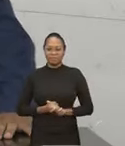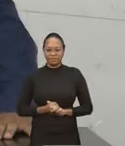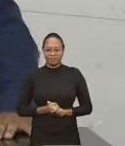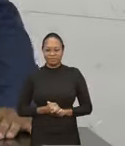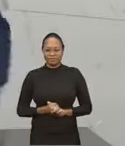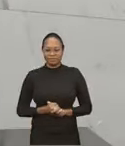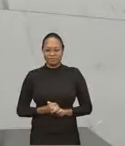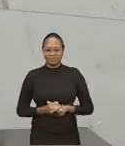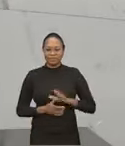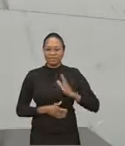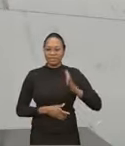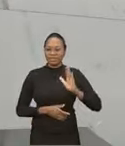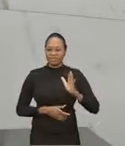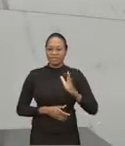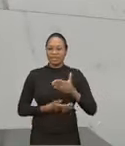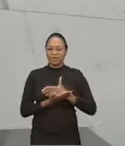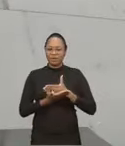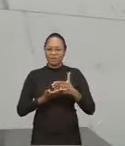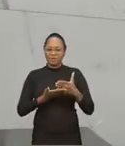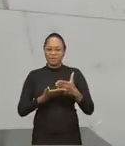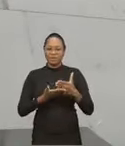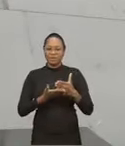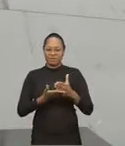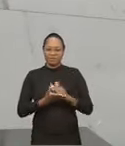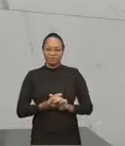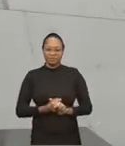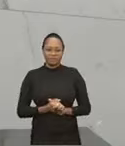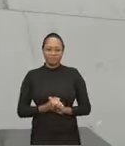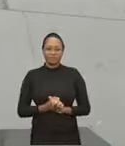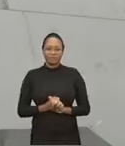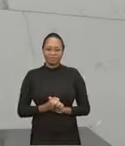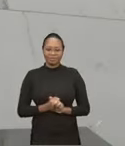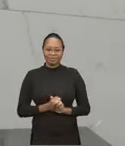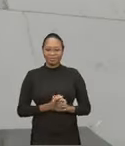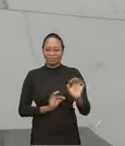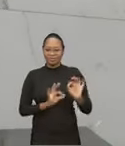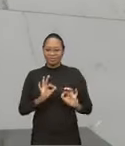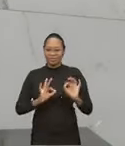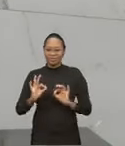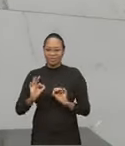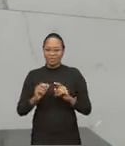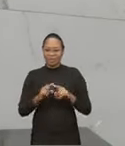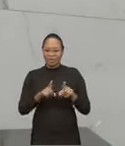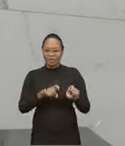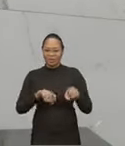Já começamos a roçar o campo lá. Hoje eu acredito que a empresa já entrega o campo roçado.